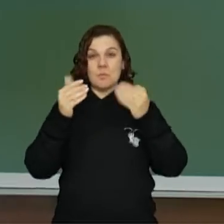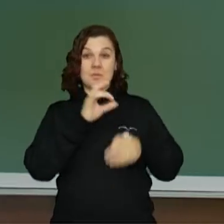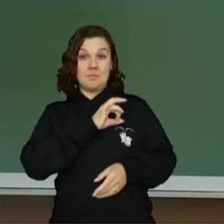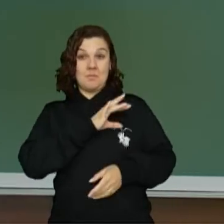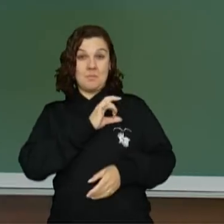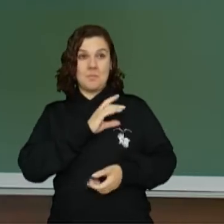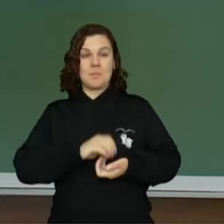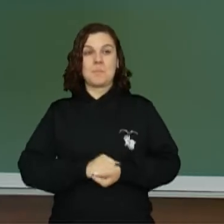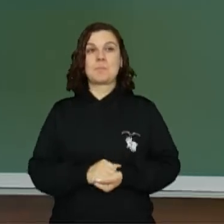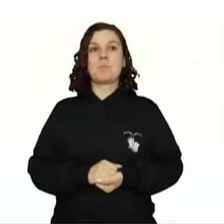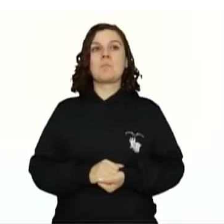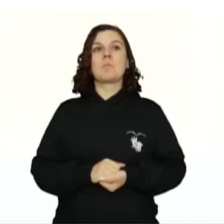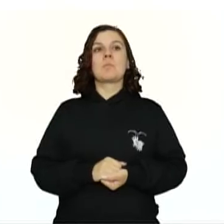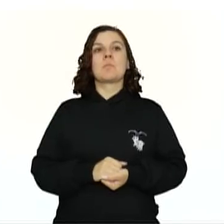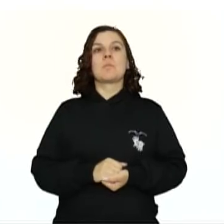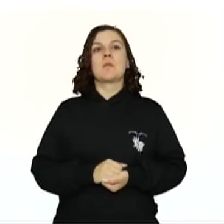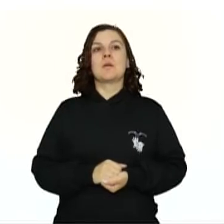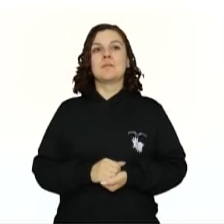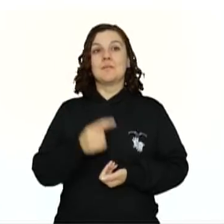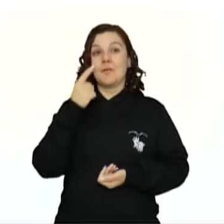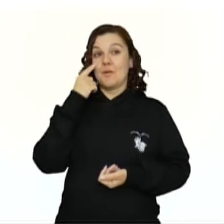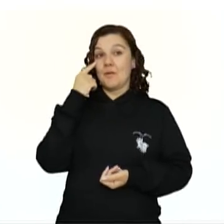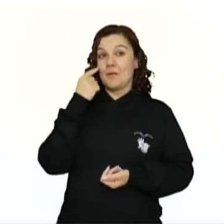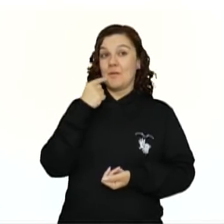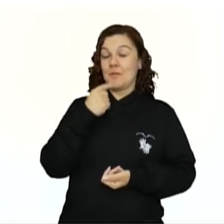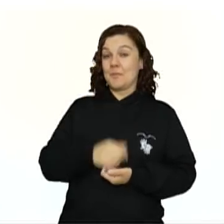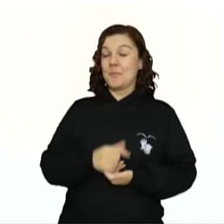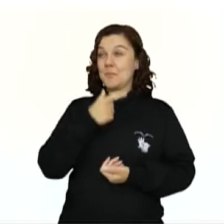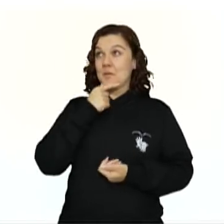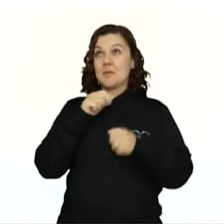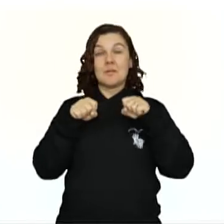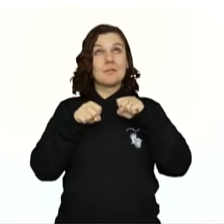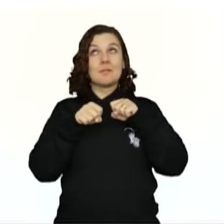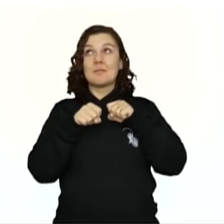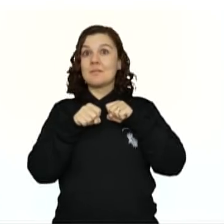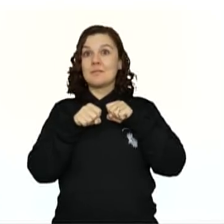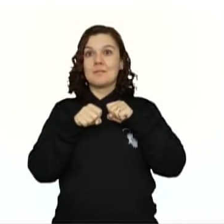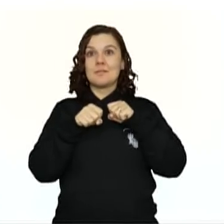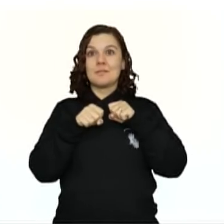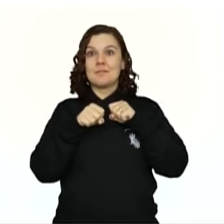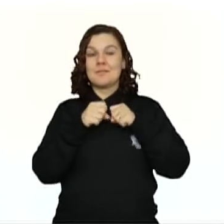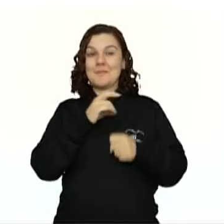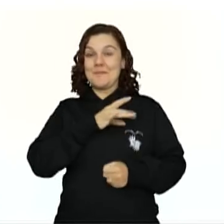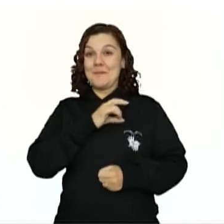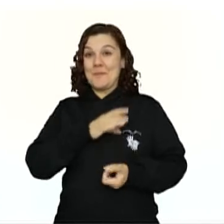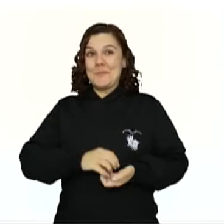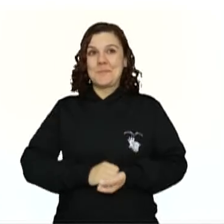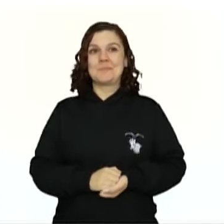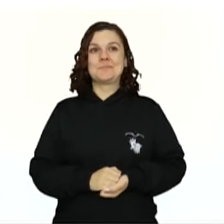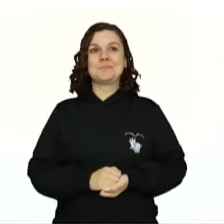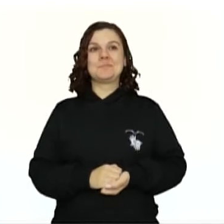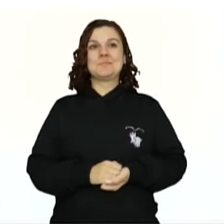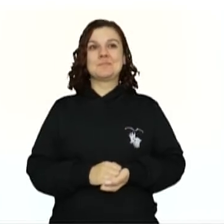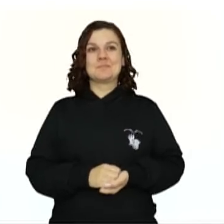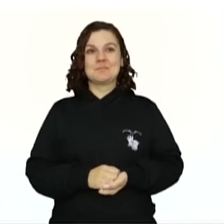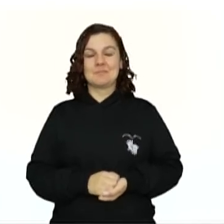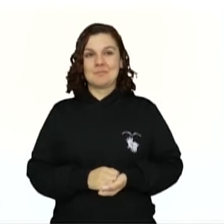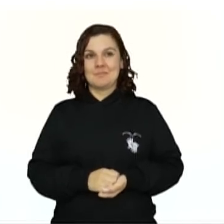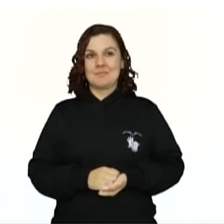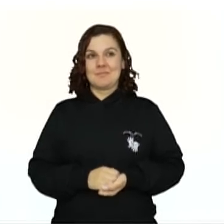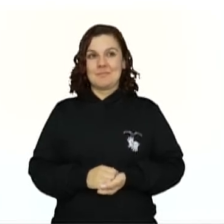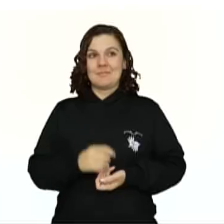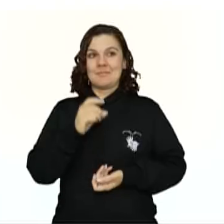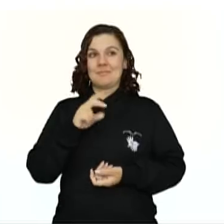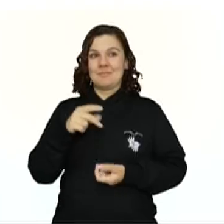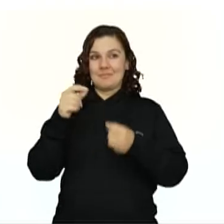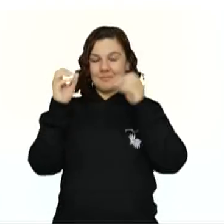medo. Vamos lá? Olha só que legal aqui, né? O menino aqui, nós temos a imagem do menino e ele tá mexendo os olhos, percebe